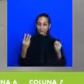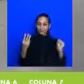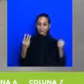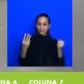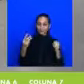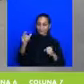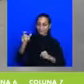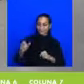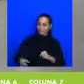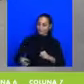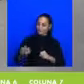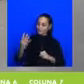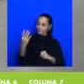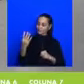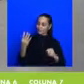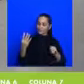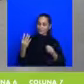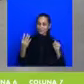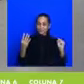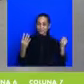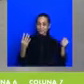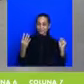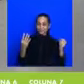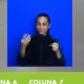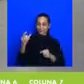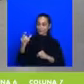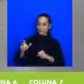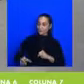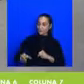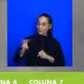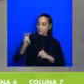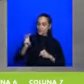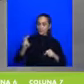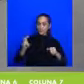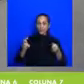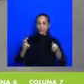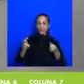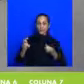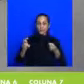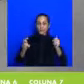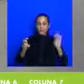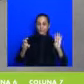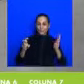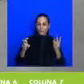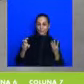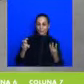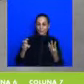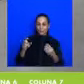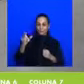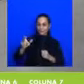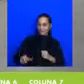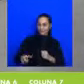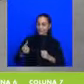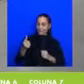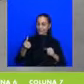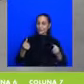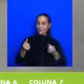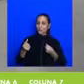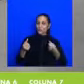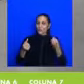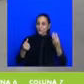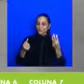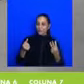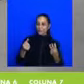8. Coluna 4, 8. Coluna 5, 4. Coluna 6, número